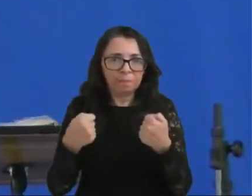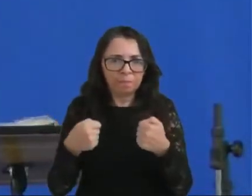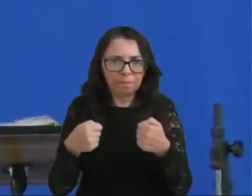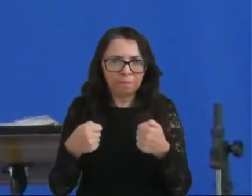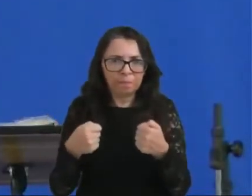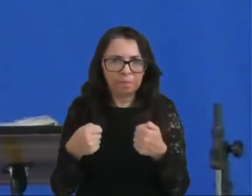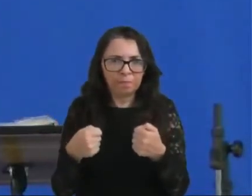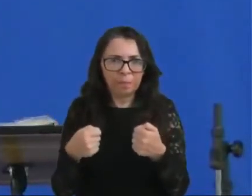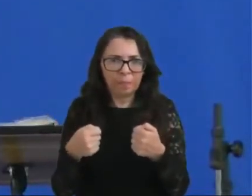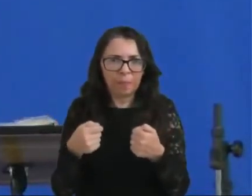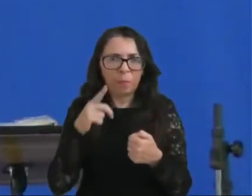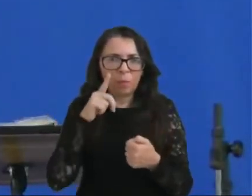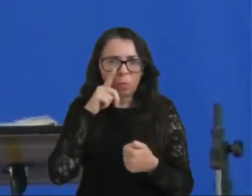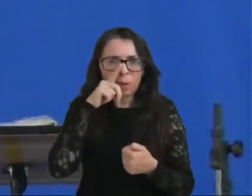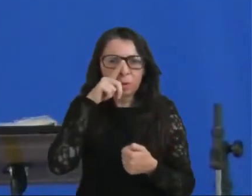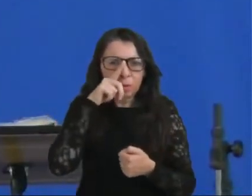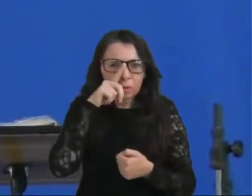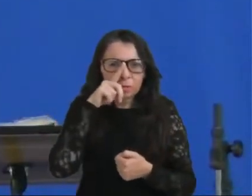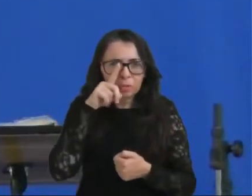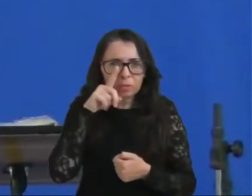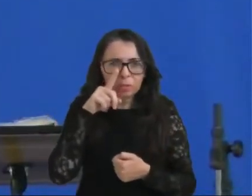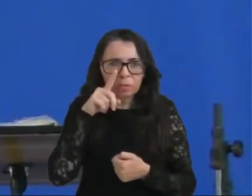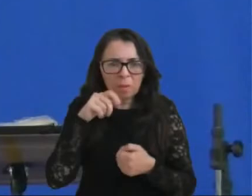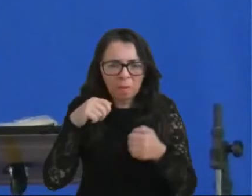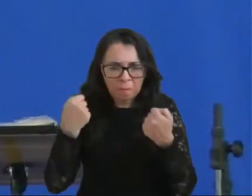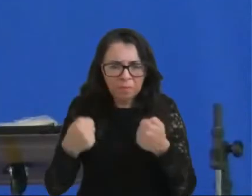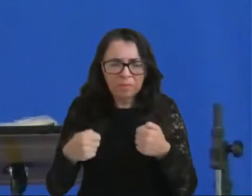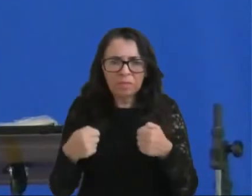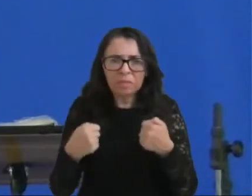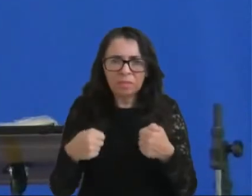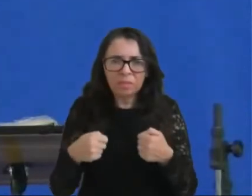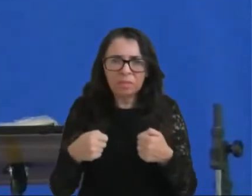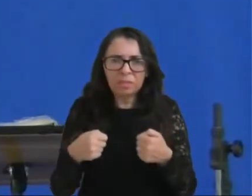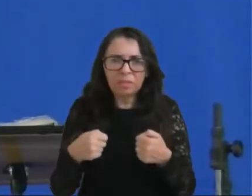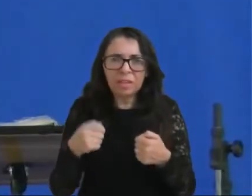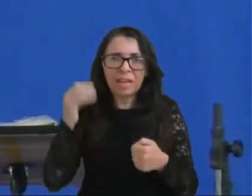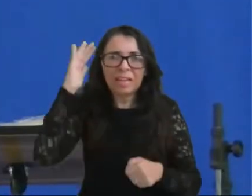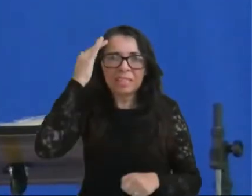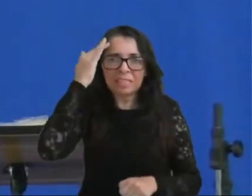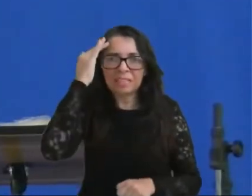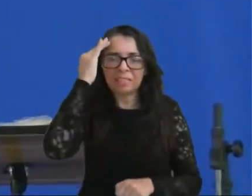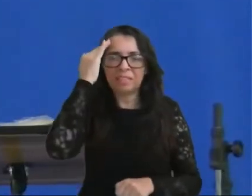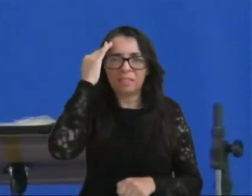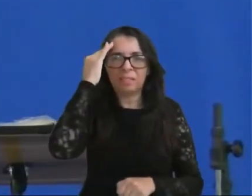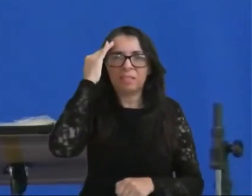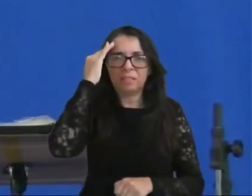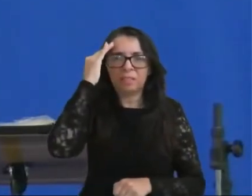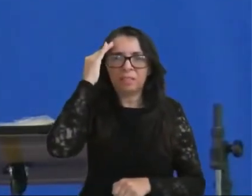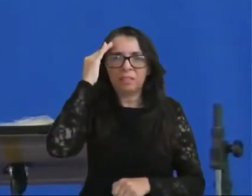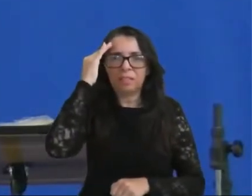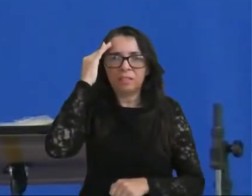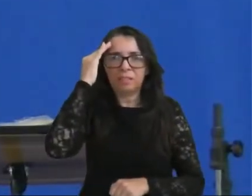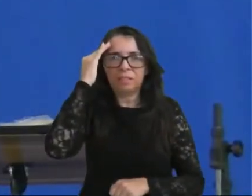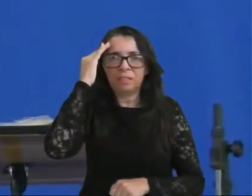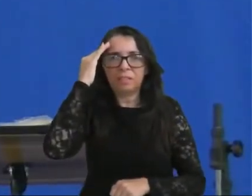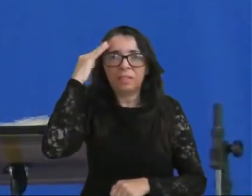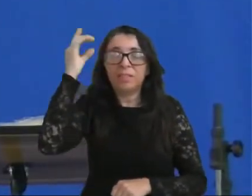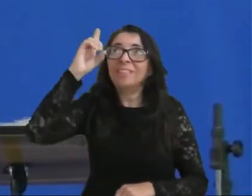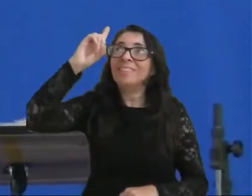Cristo. A igreja não tem luz própria. É a luz de Cristo que brilha no meio da igreja.